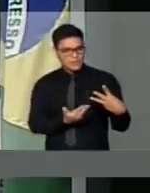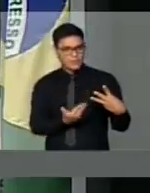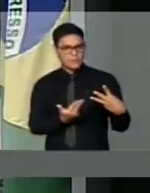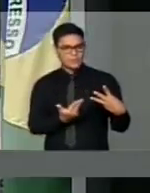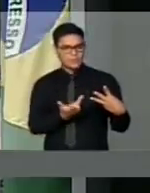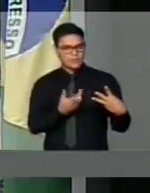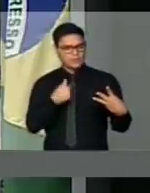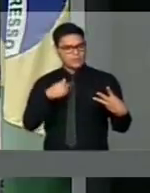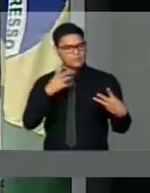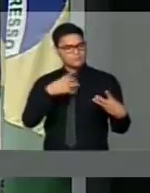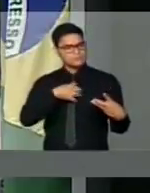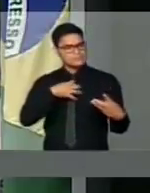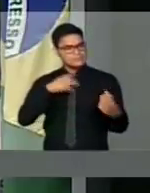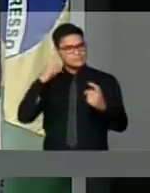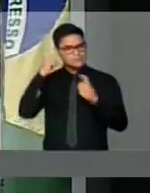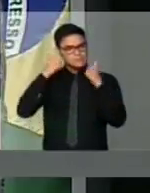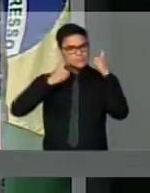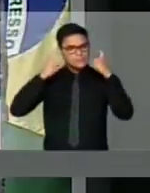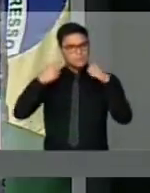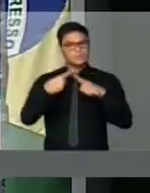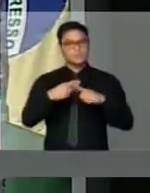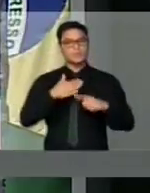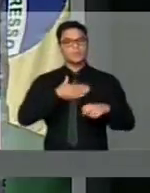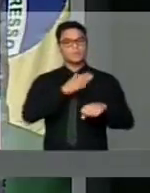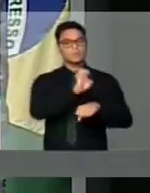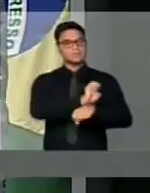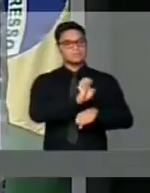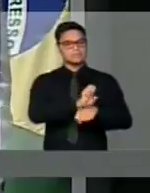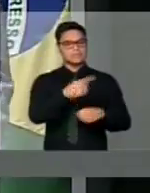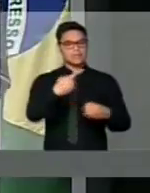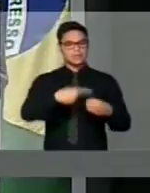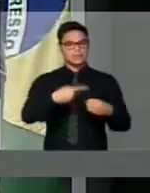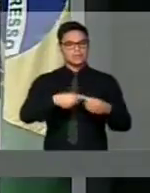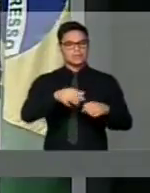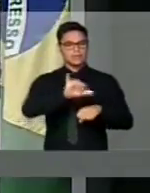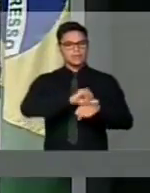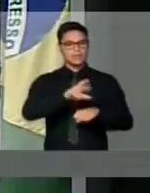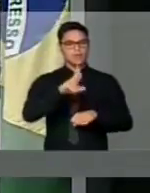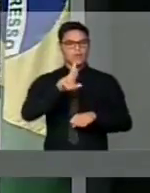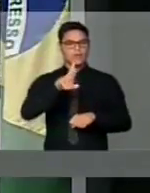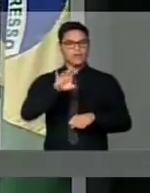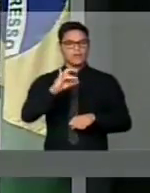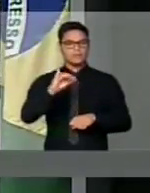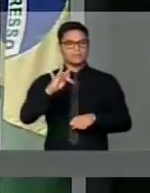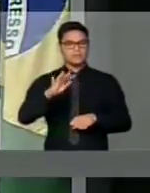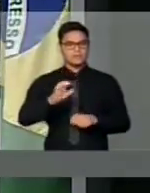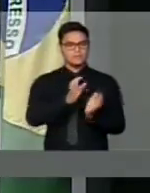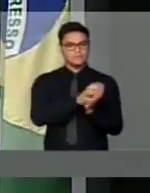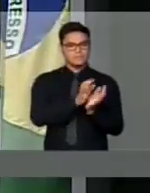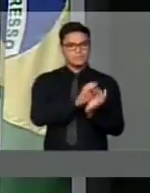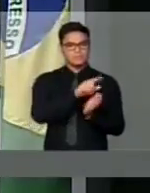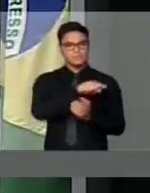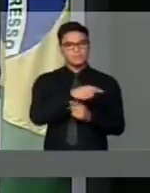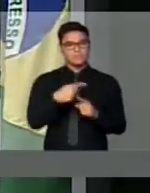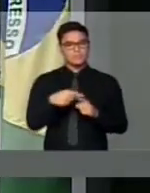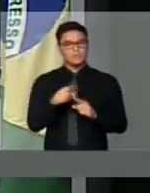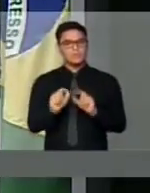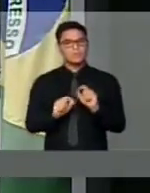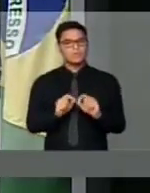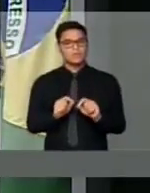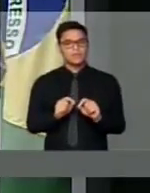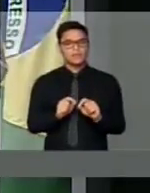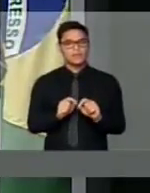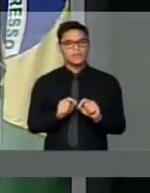que tenho como pernambucano, como morador da cidade do Recife, é o fato do Recife não